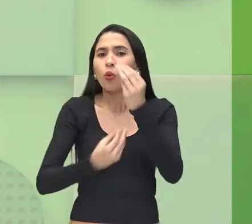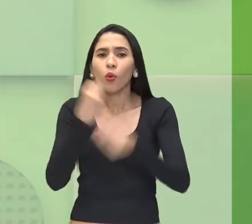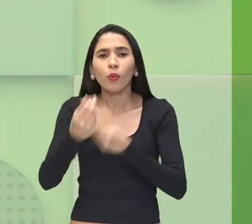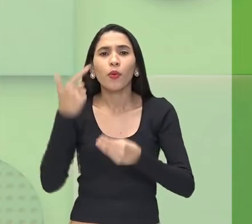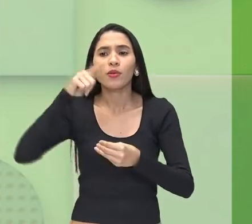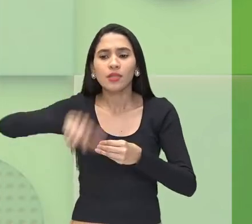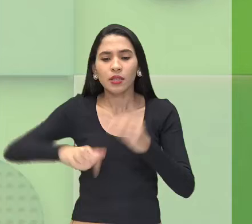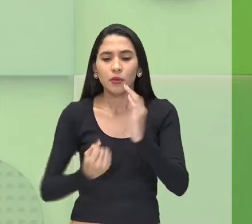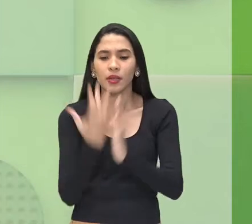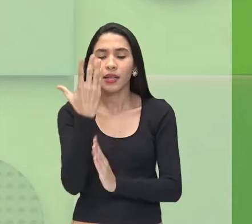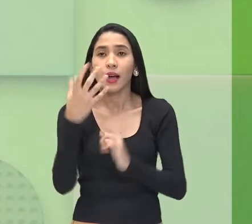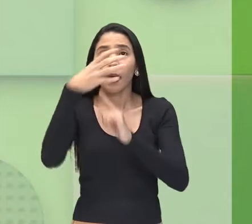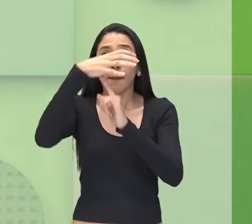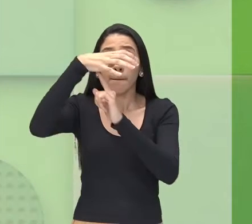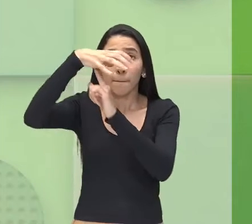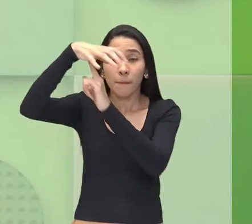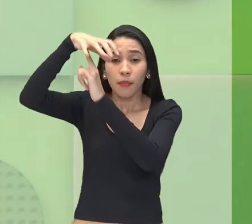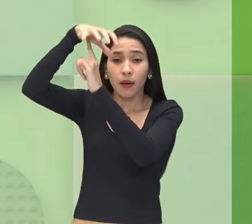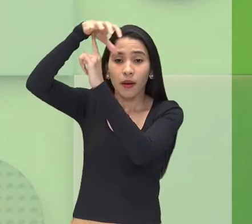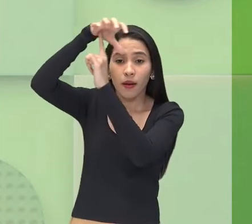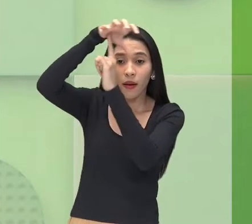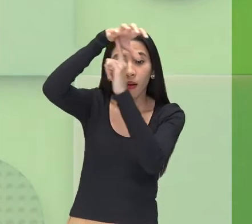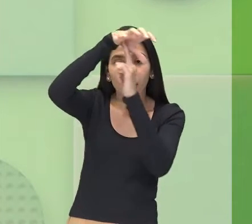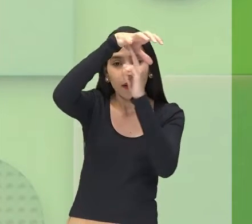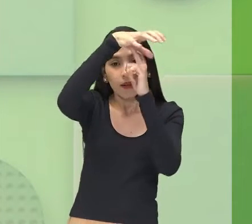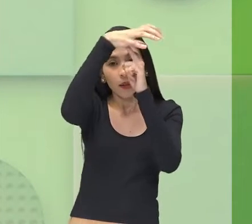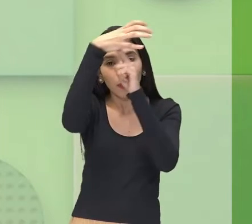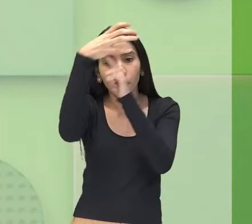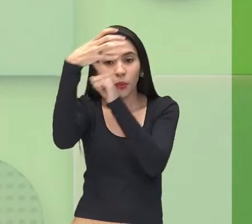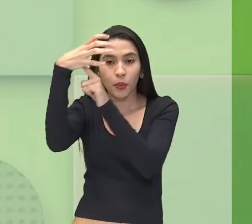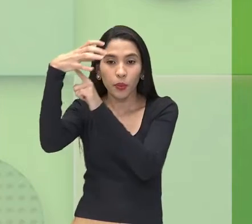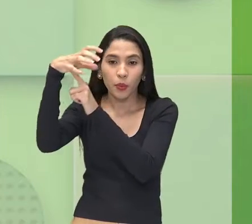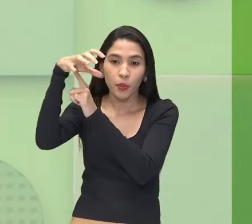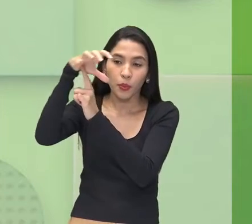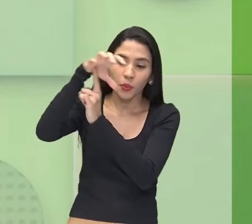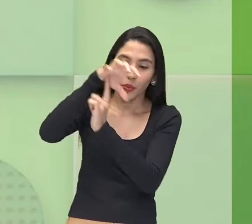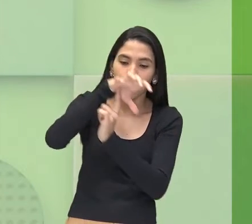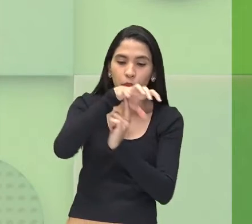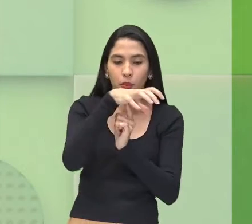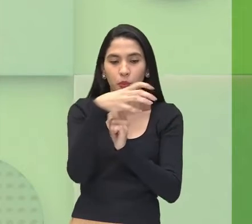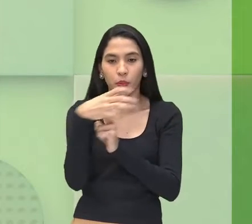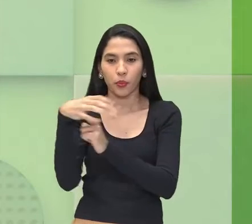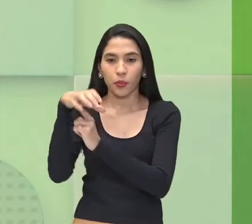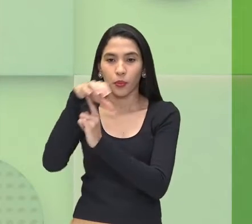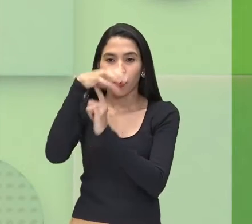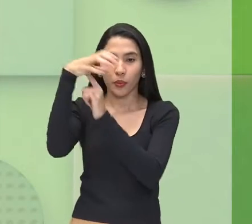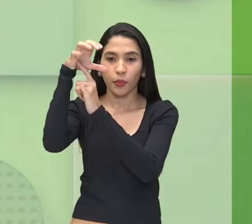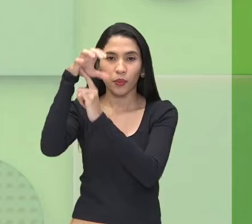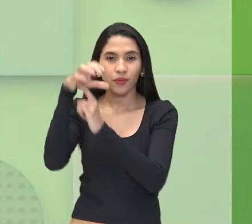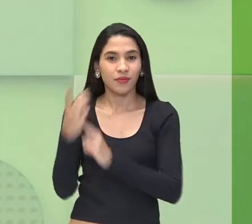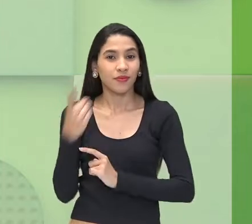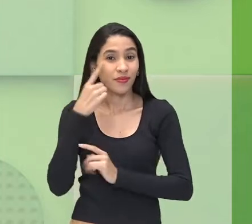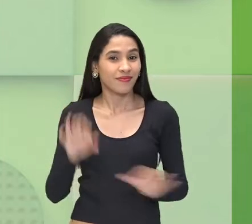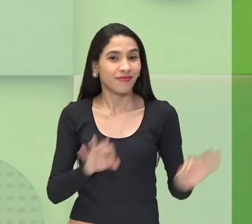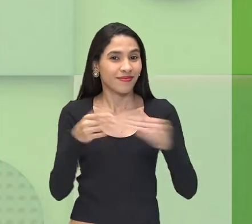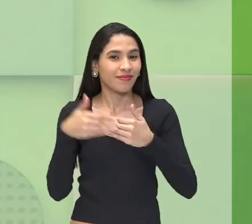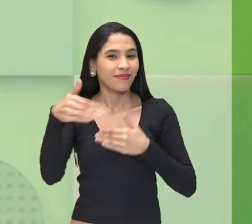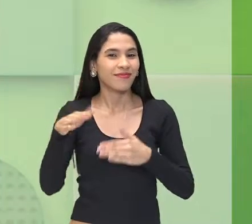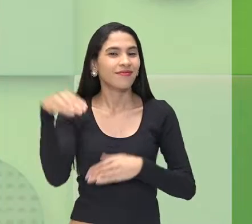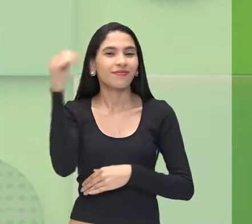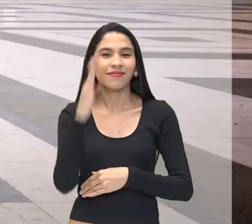se mantivessem em pleno, né? Se mantivessem no ar plenamente? E aí vamos ver quem é esse